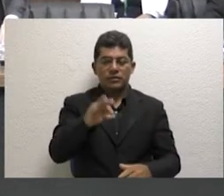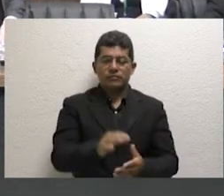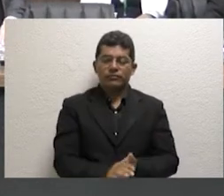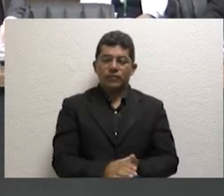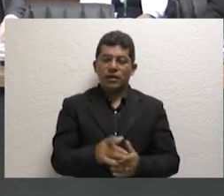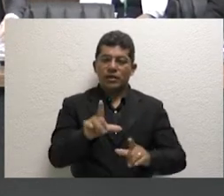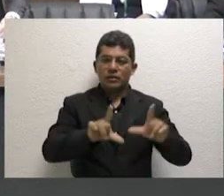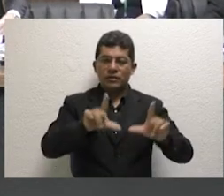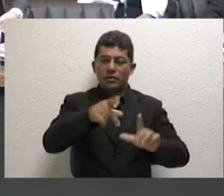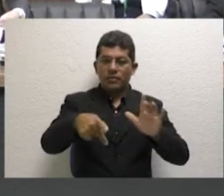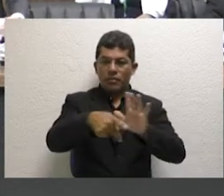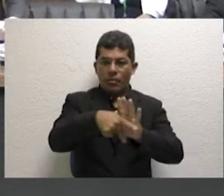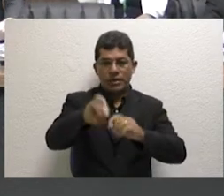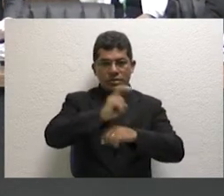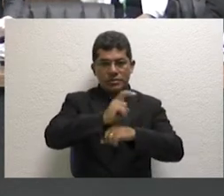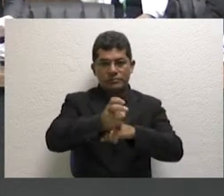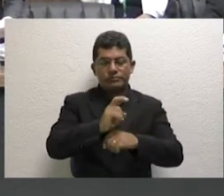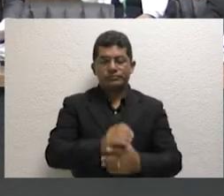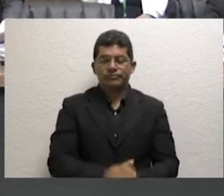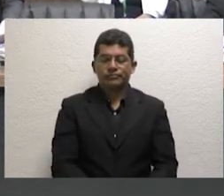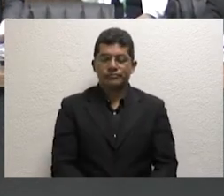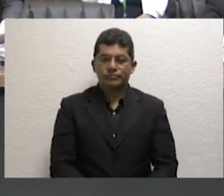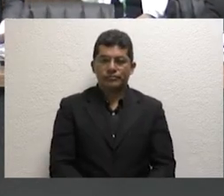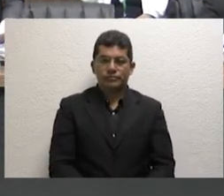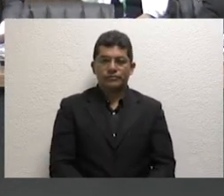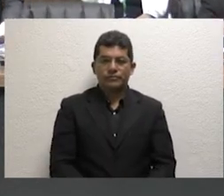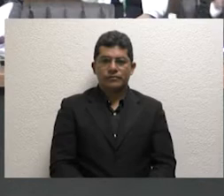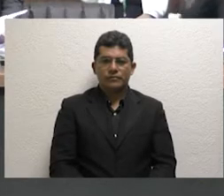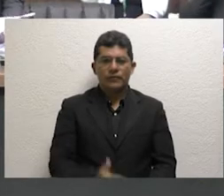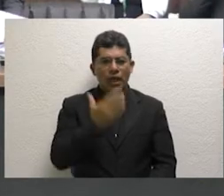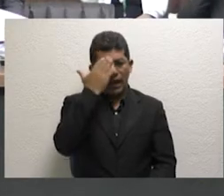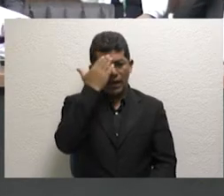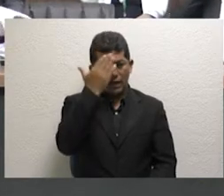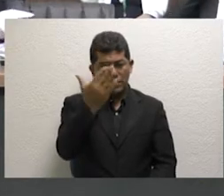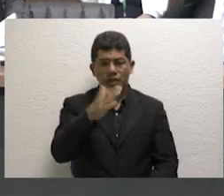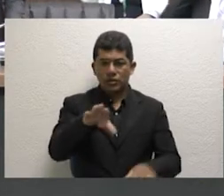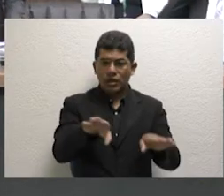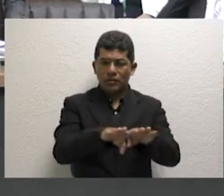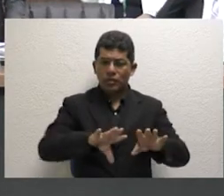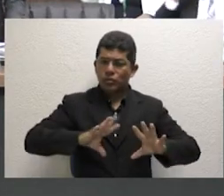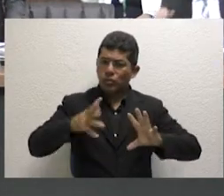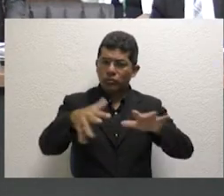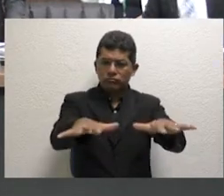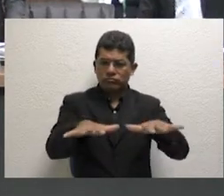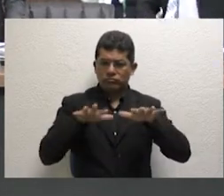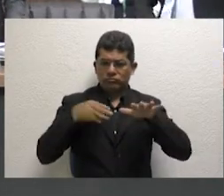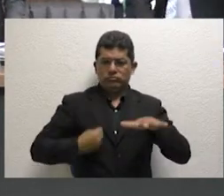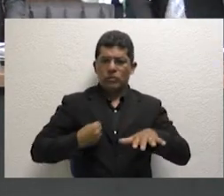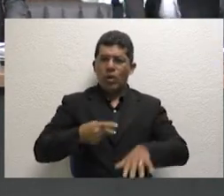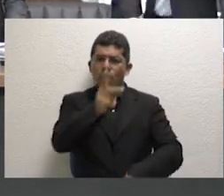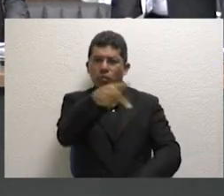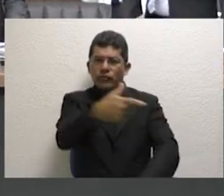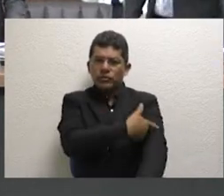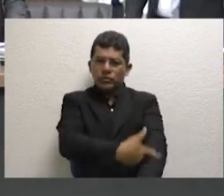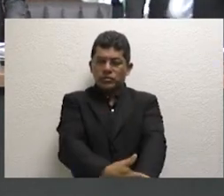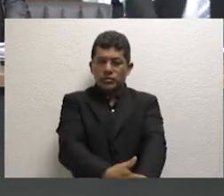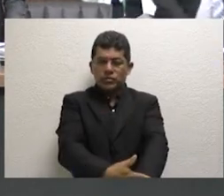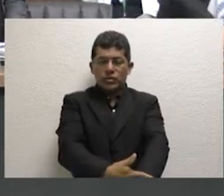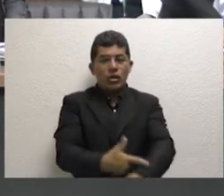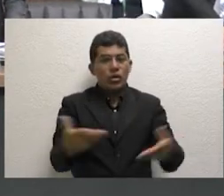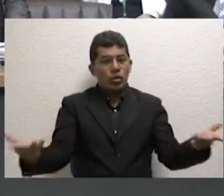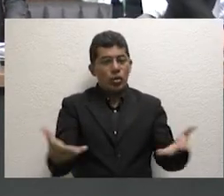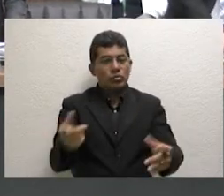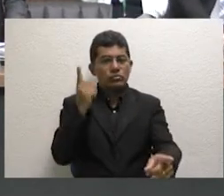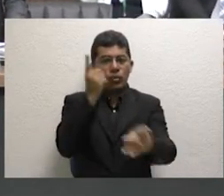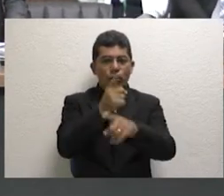Legislativo Estadual agradecendo penhoradamente a presença de todos educadores e trabalhadores da educação que hoje aqui